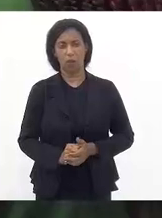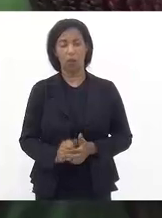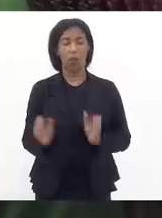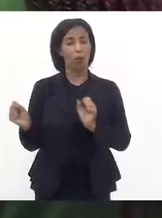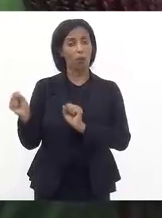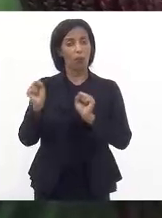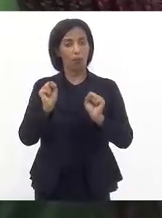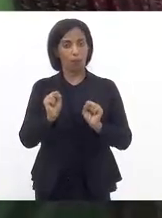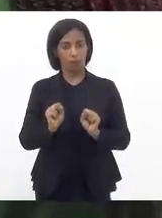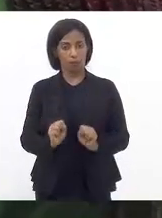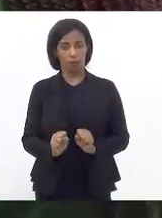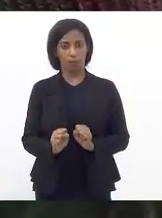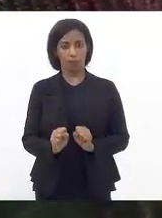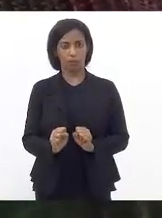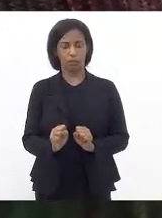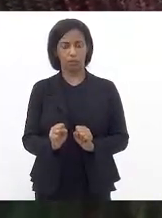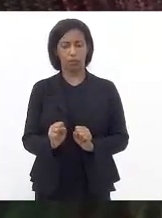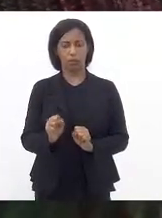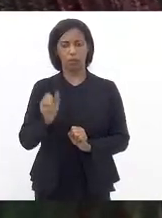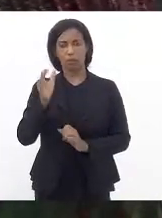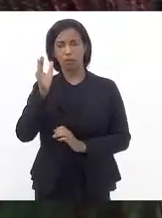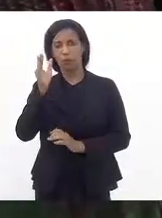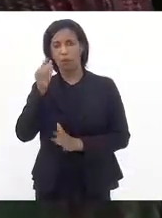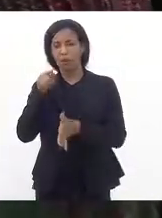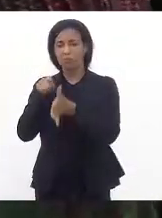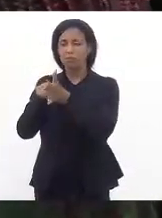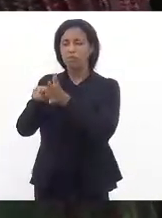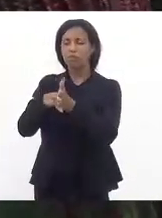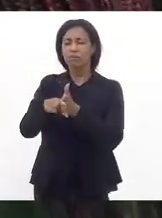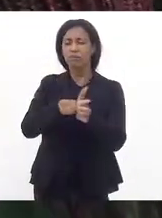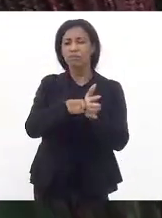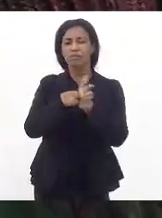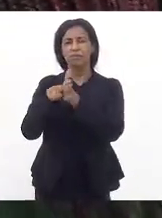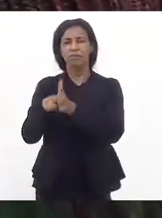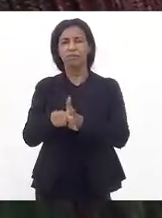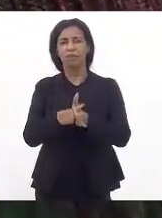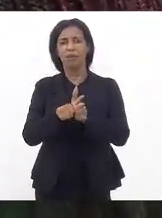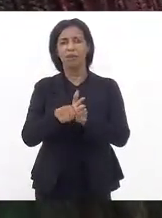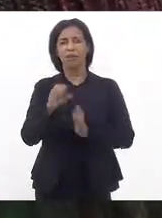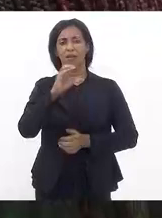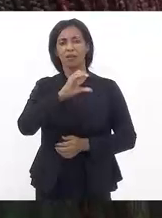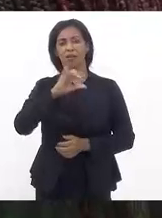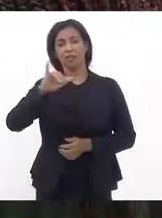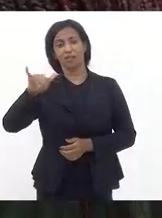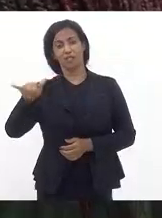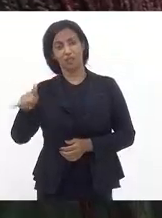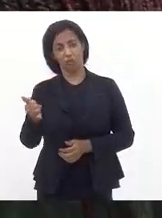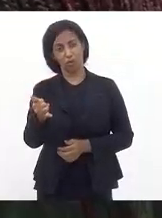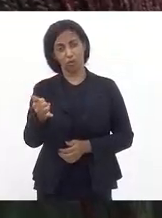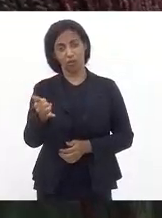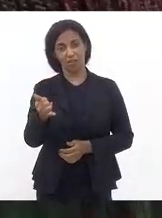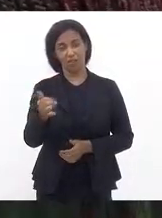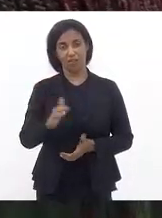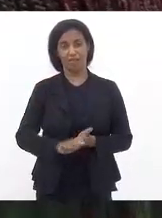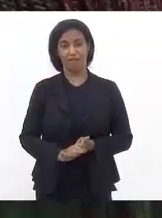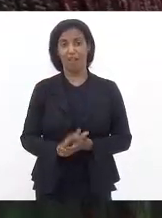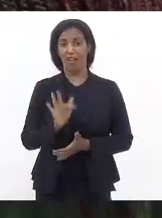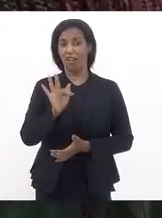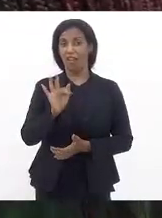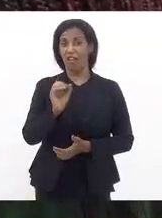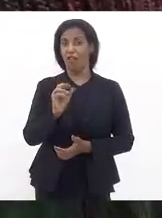possível uma consulta formal a ccj mas aí uma consulta